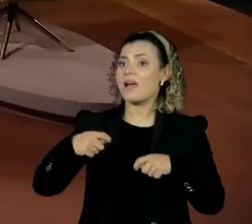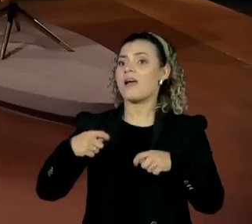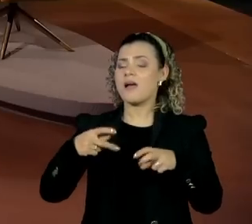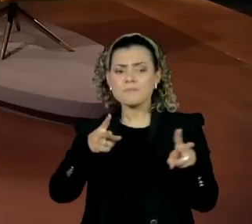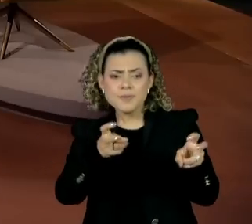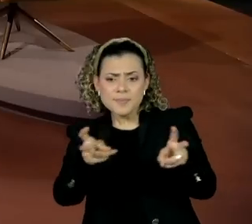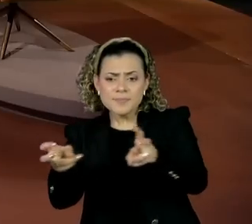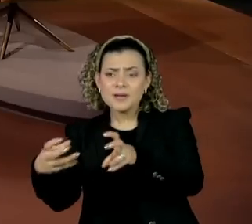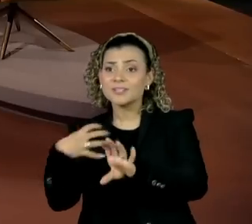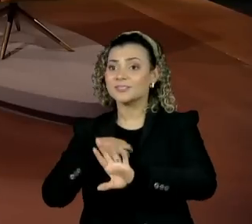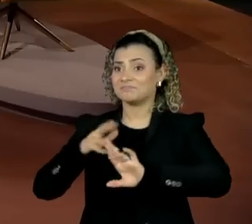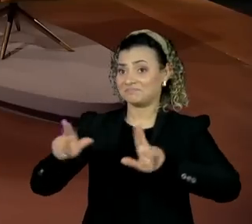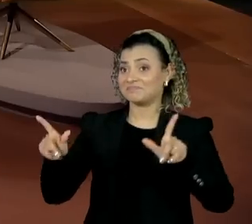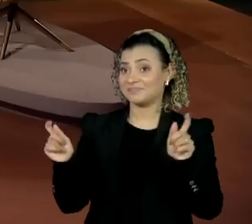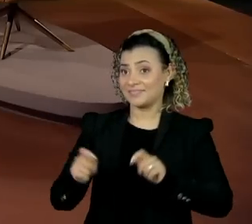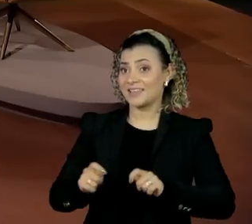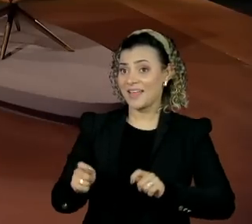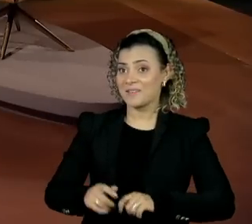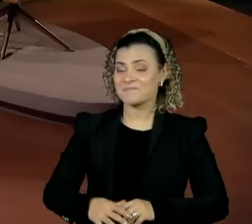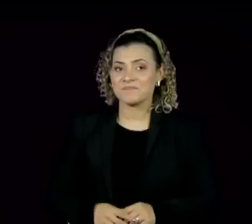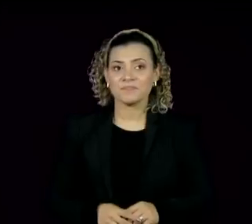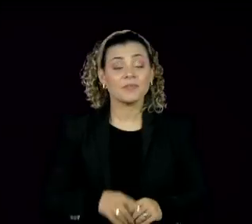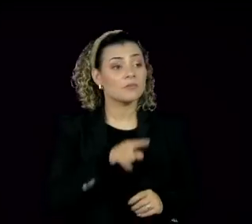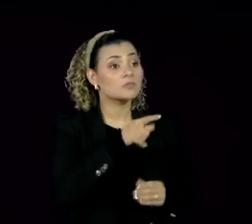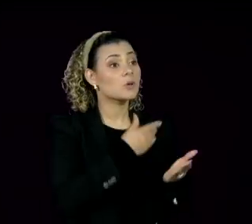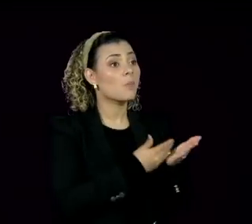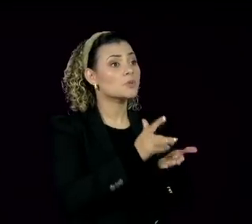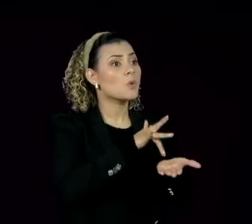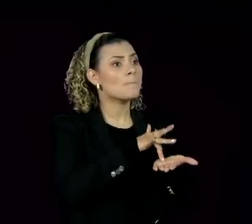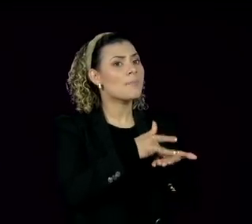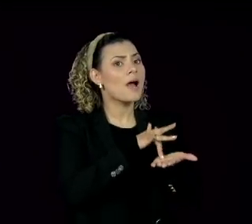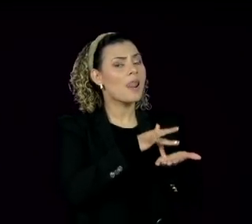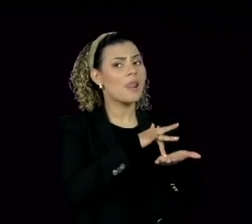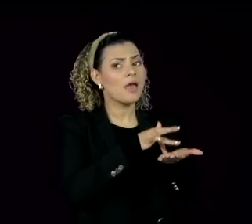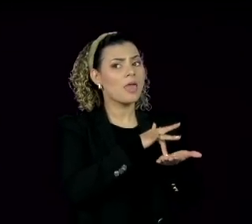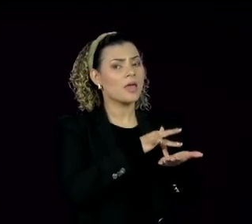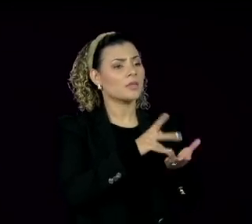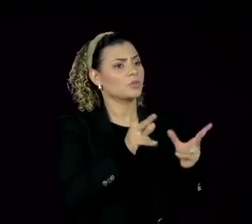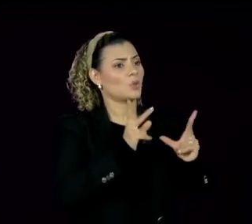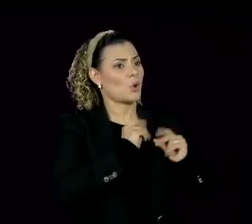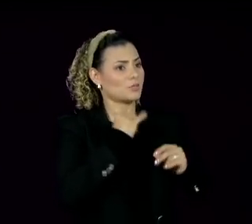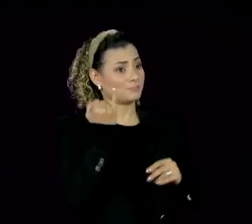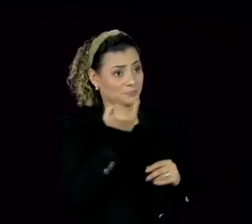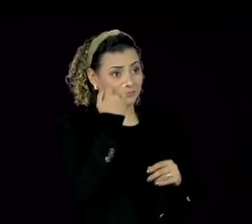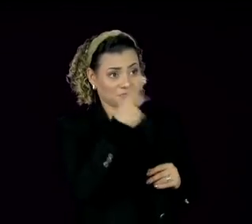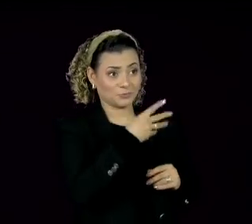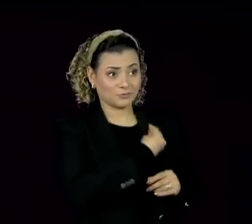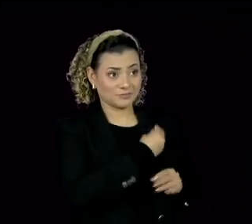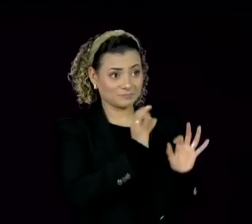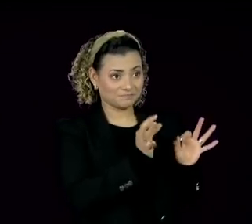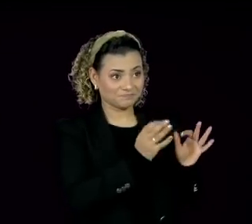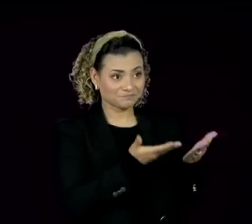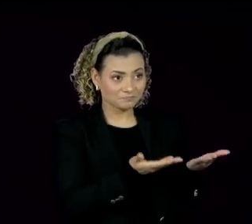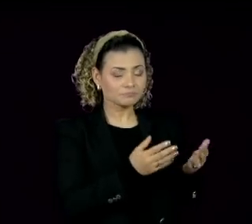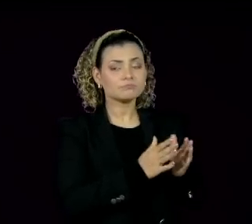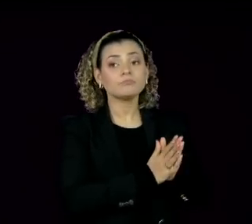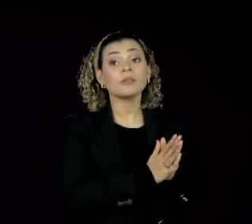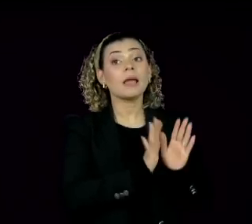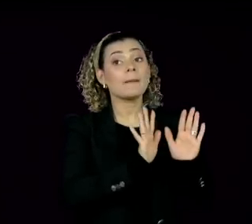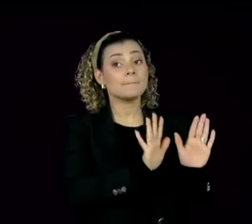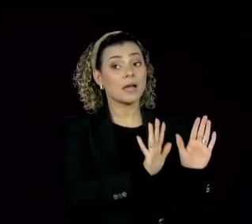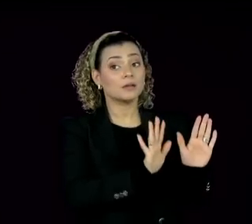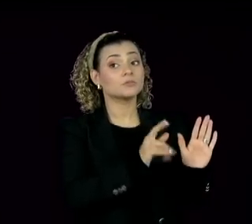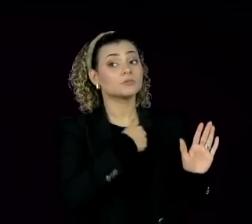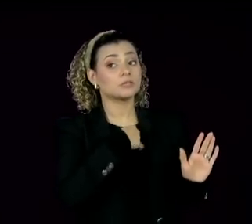outras pessoas. Né? Aí você começa a fazer balé, que foi uma página importante na sua vida, né? Mas além do gosto